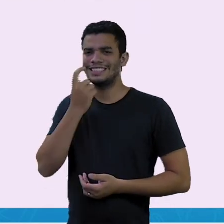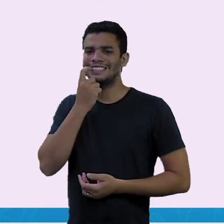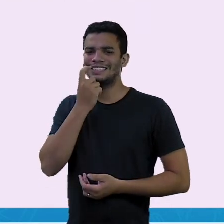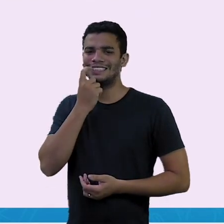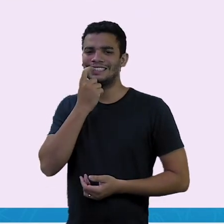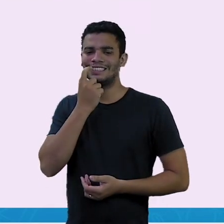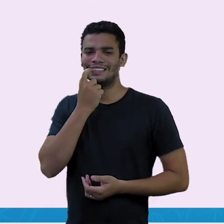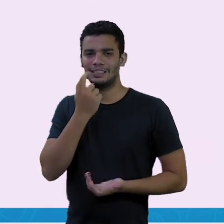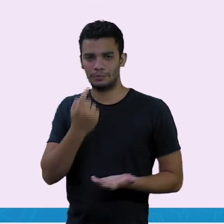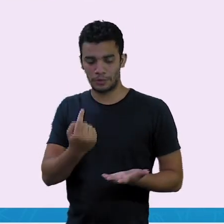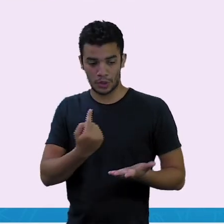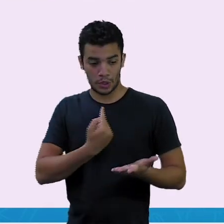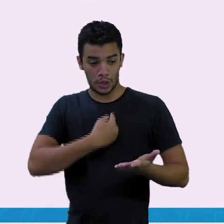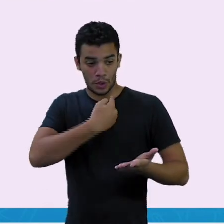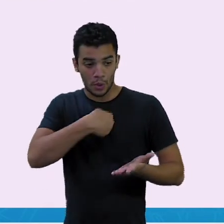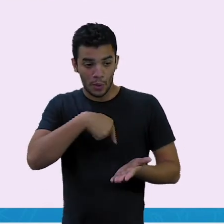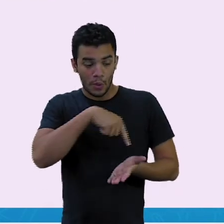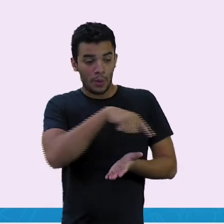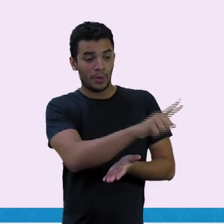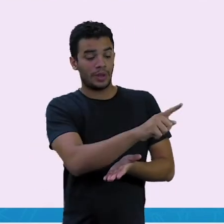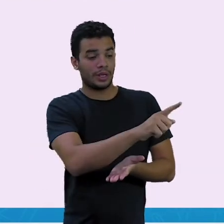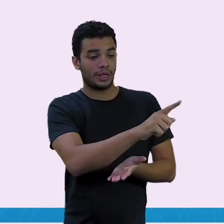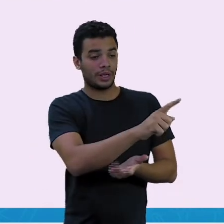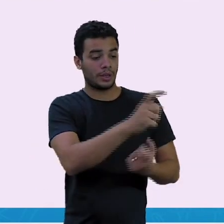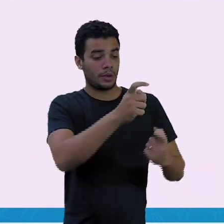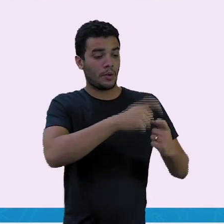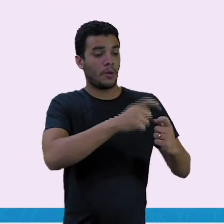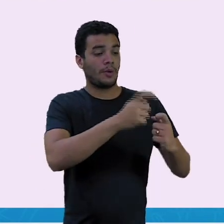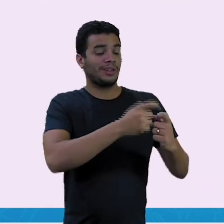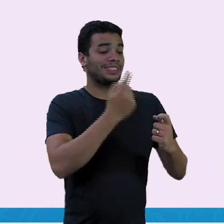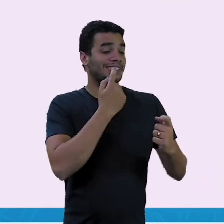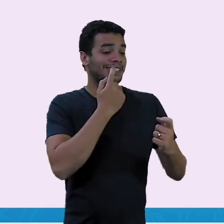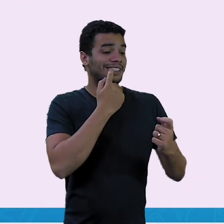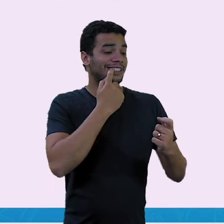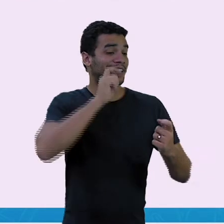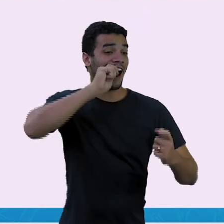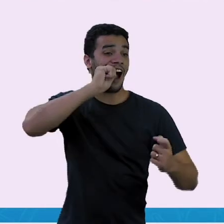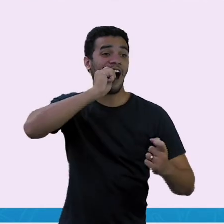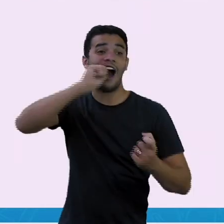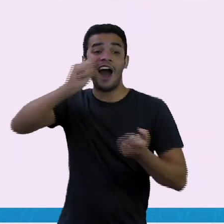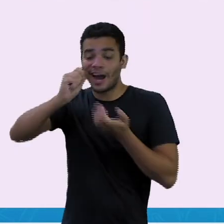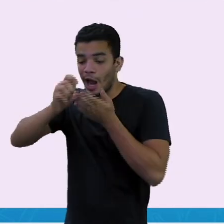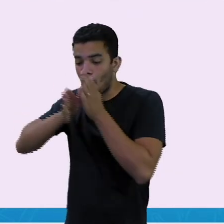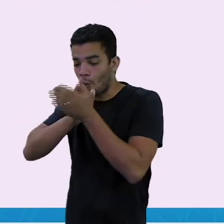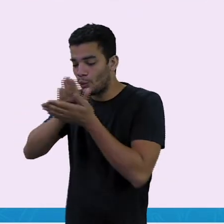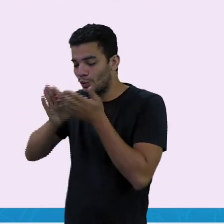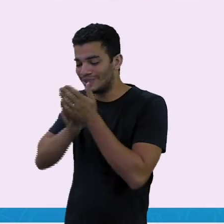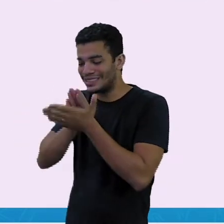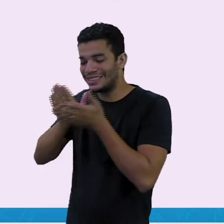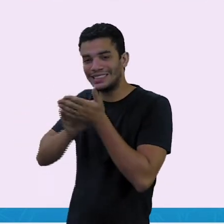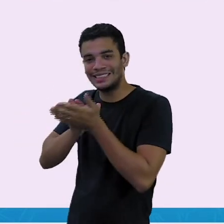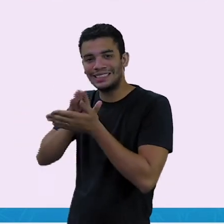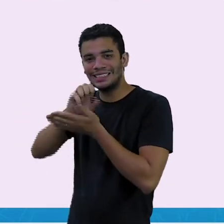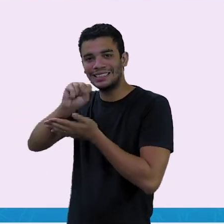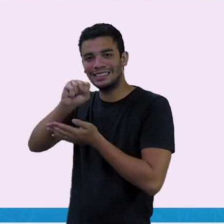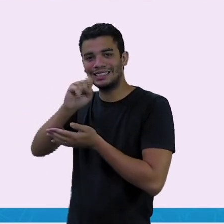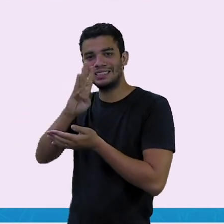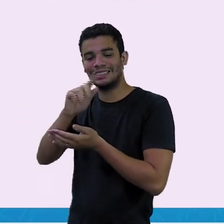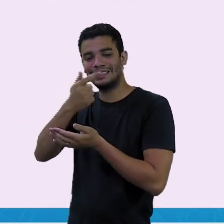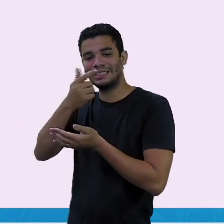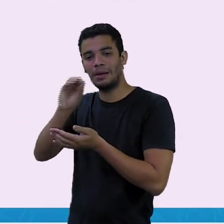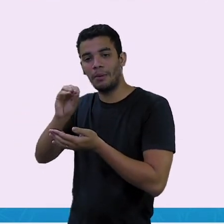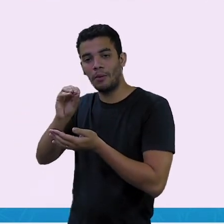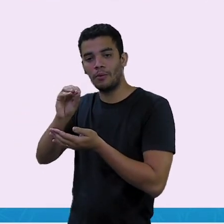dente. Fui ao dentista arrancar um sabão e ao amaciante comprar. Irei logo